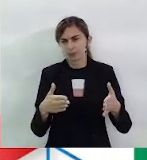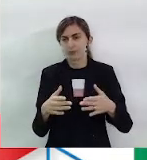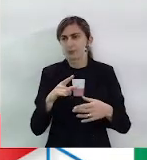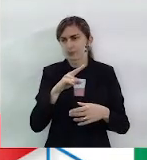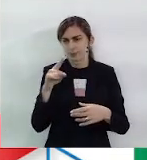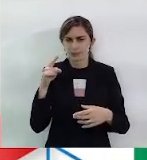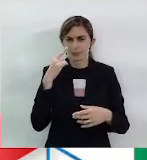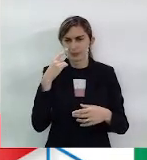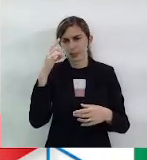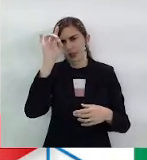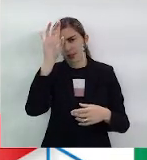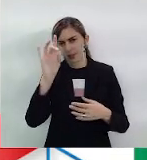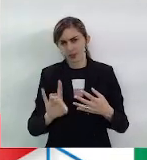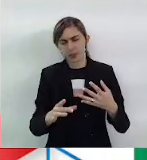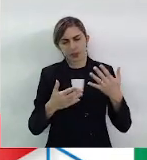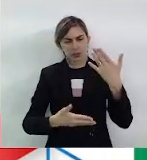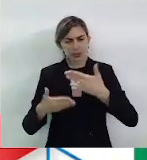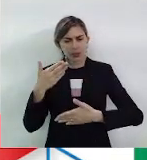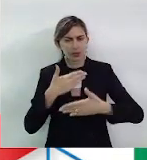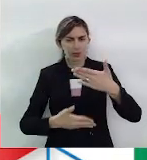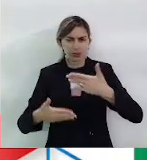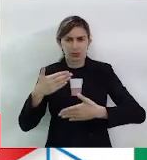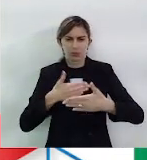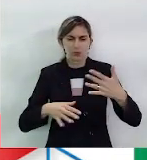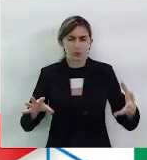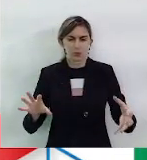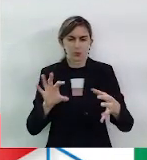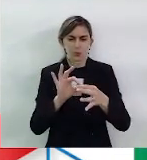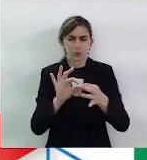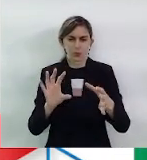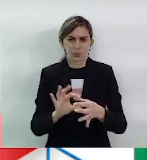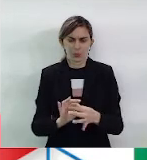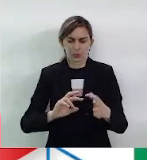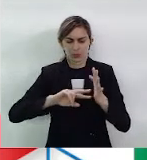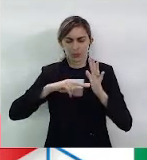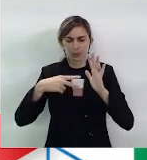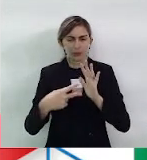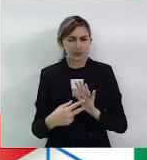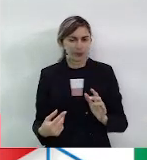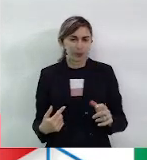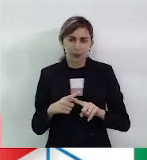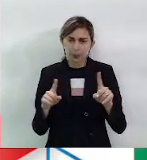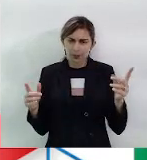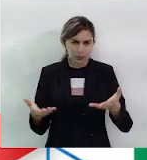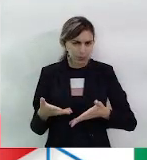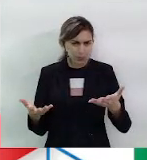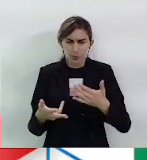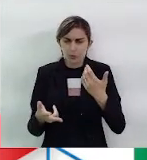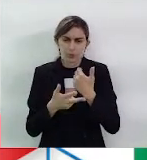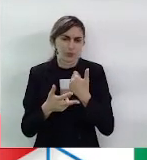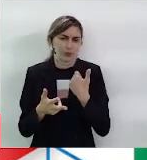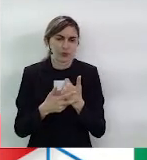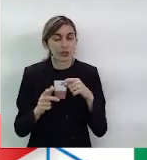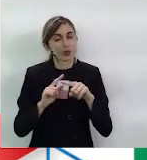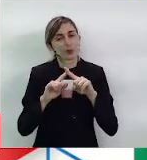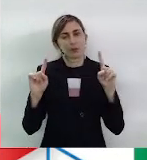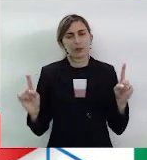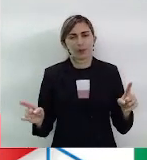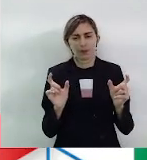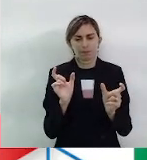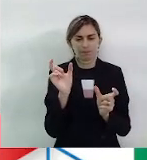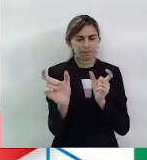gente, a gente vai estar vendo aí a relação de complemento de significado, mas não agora dos verbos, mas